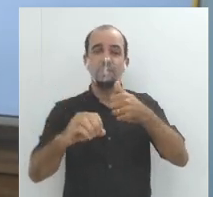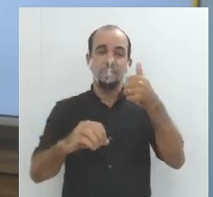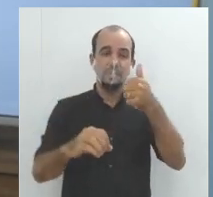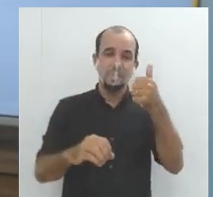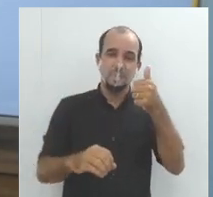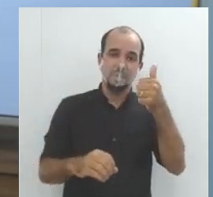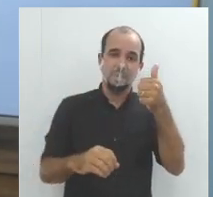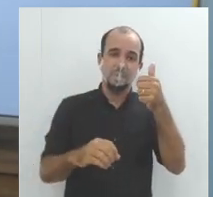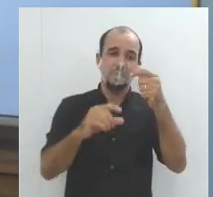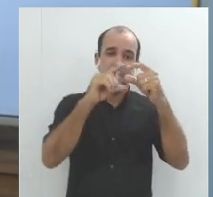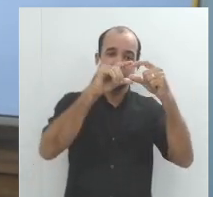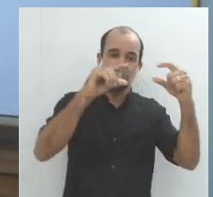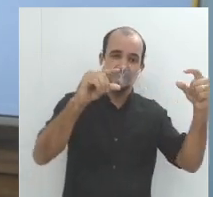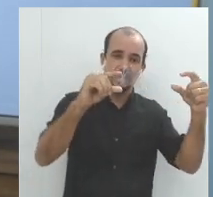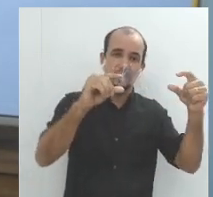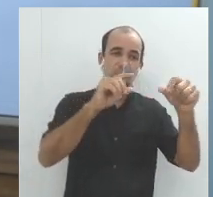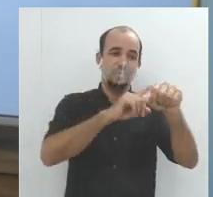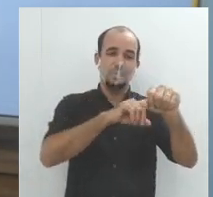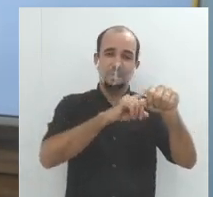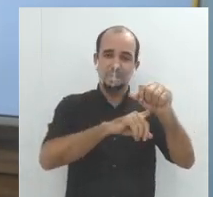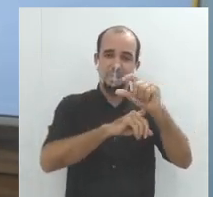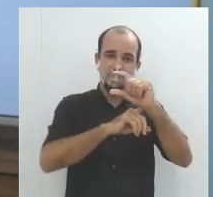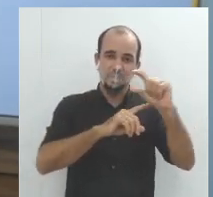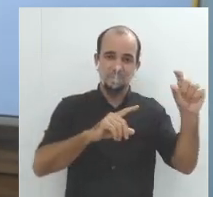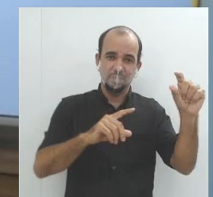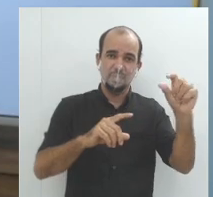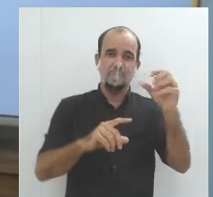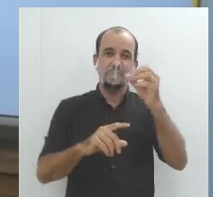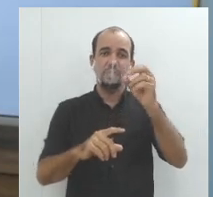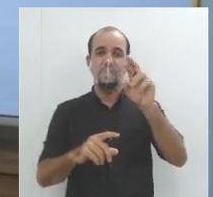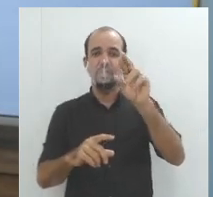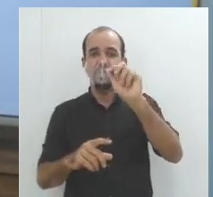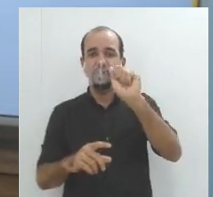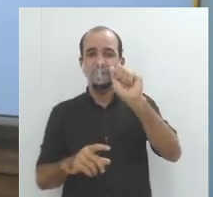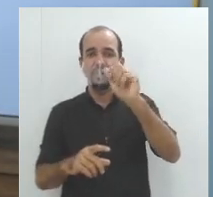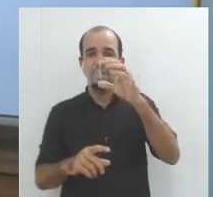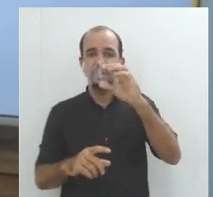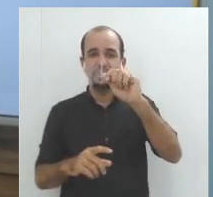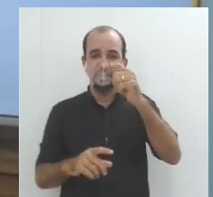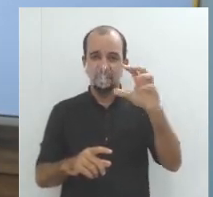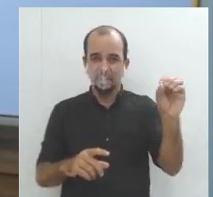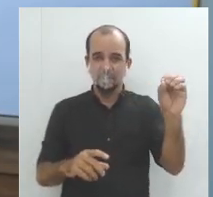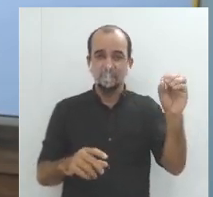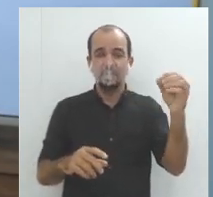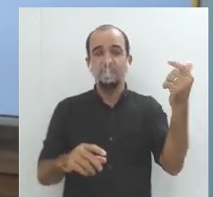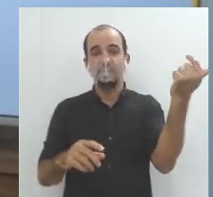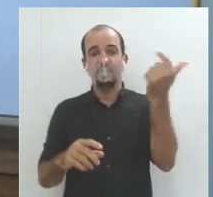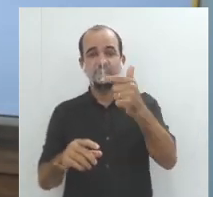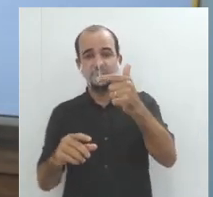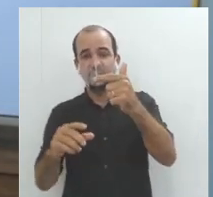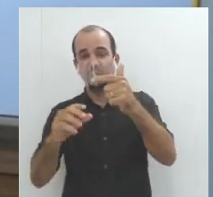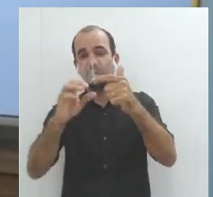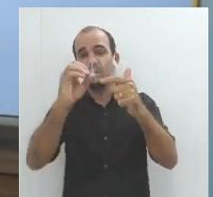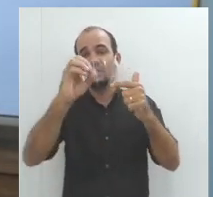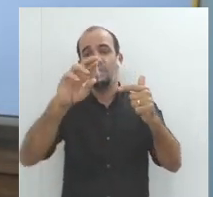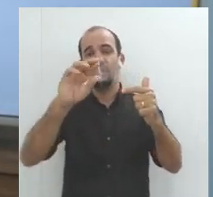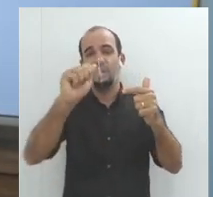segunda oração. Eu tenho, portanto, uma oração com sentido de